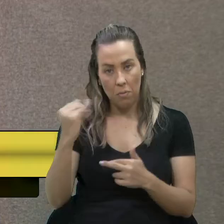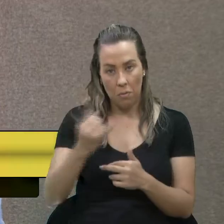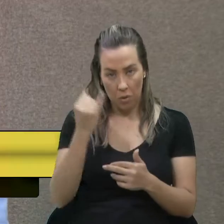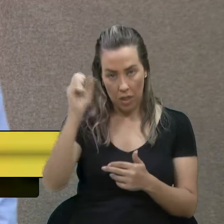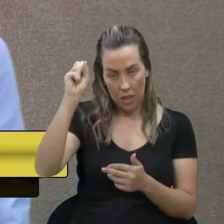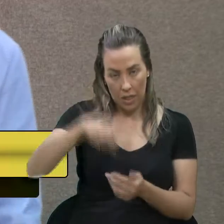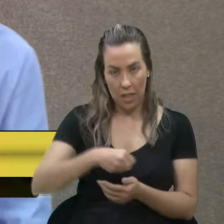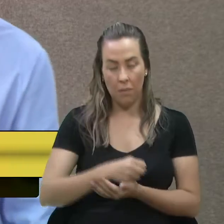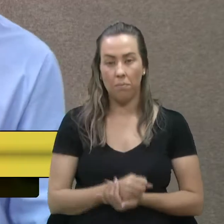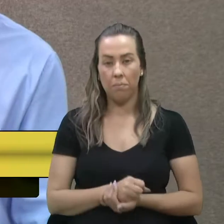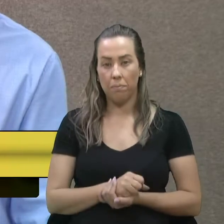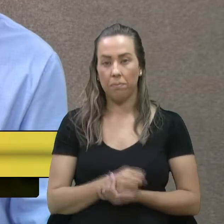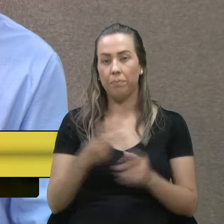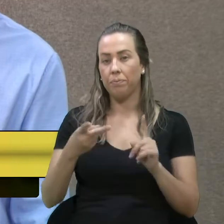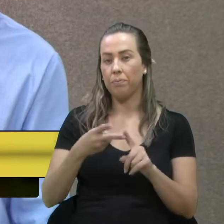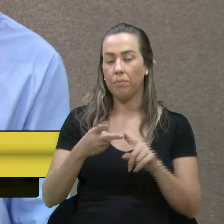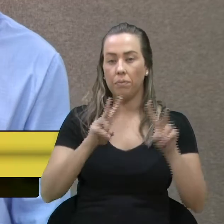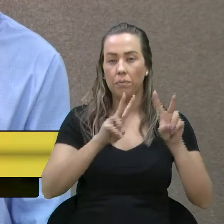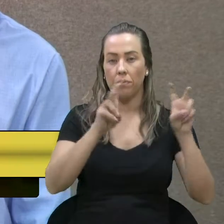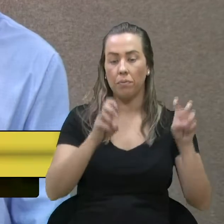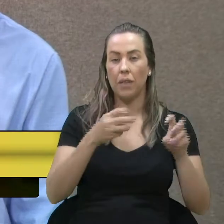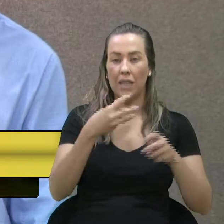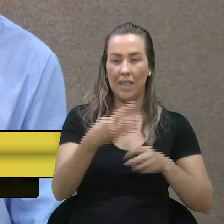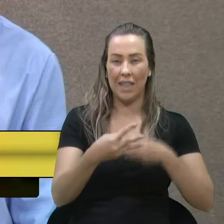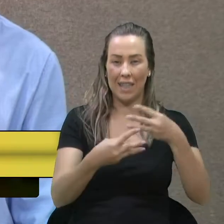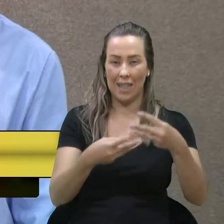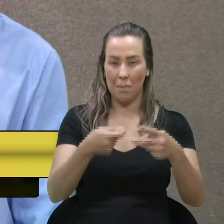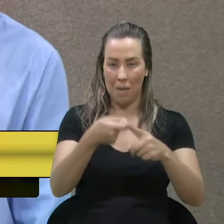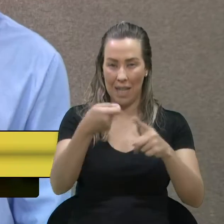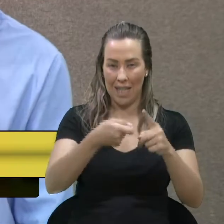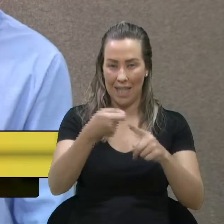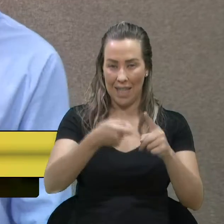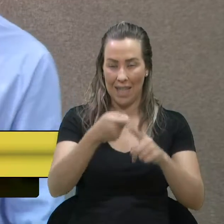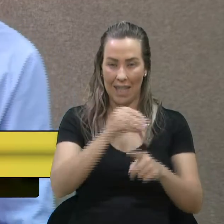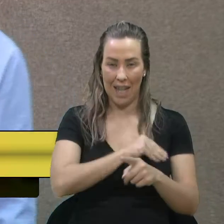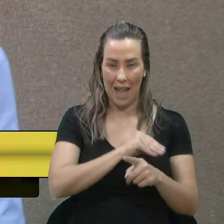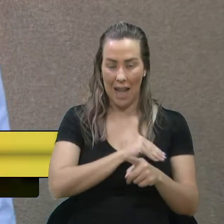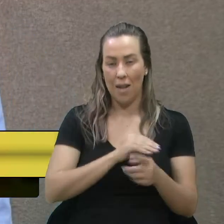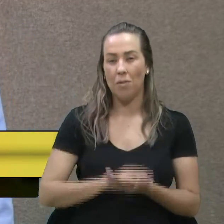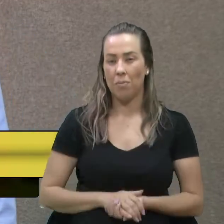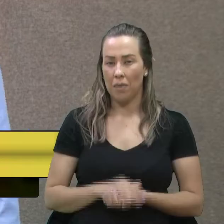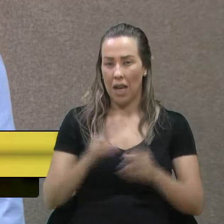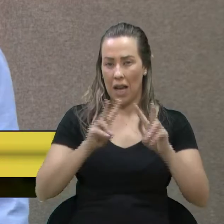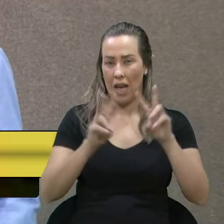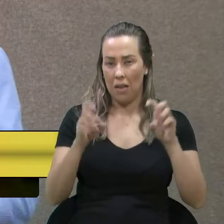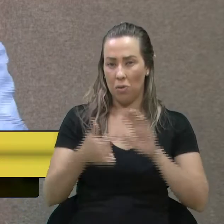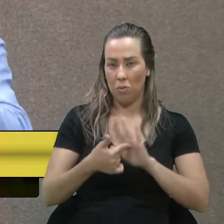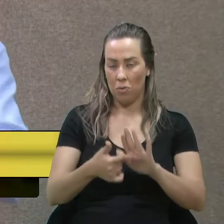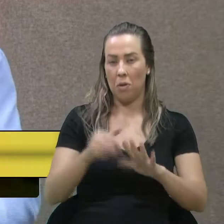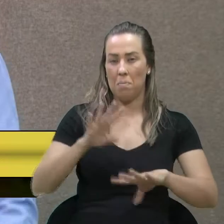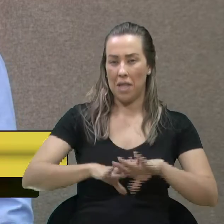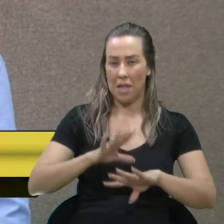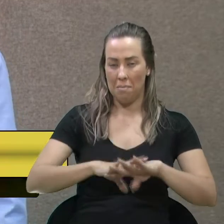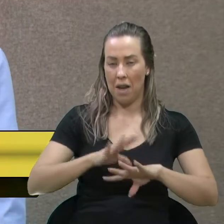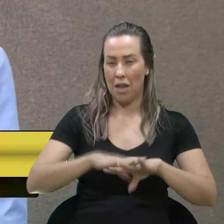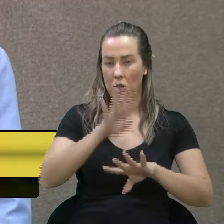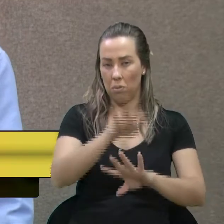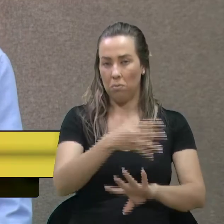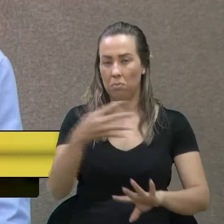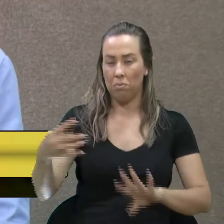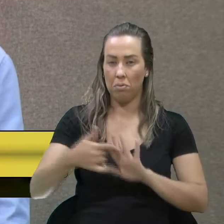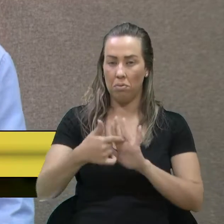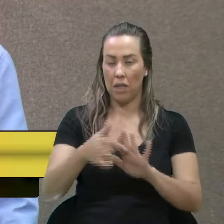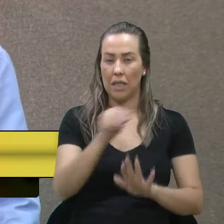importantes. Segundo assunto é sobre trimestralidade. Esse é um assunto que a gente mostrou aqui matematicamente, que